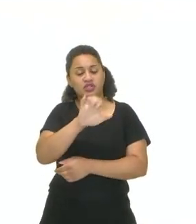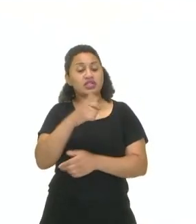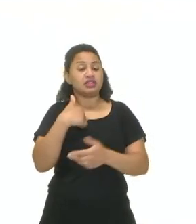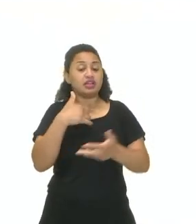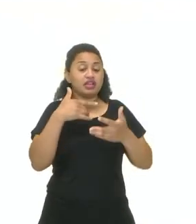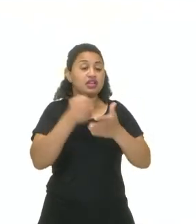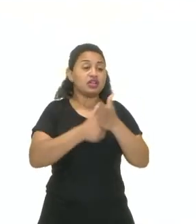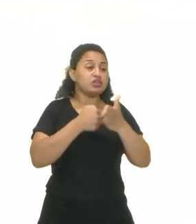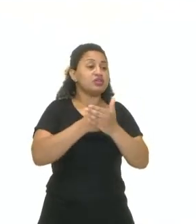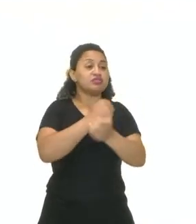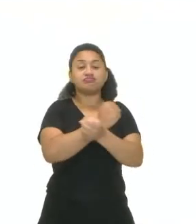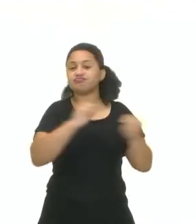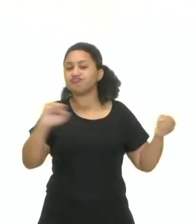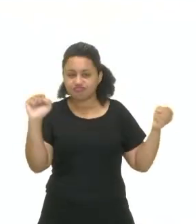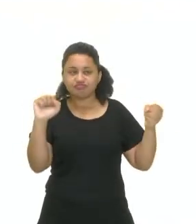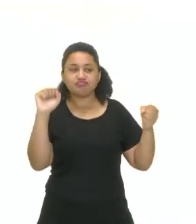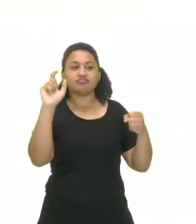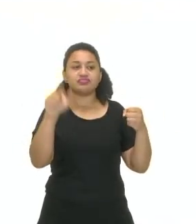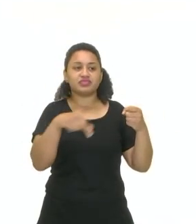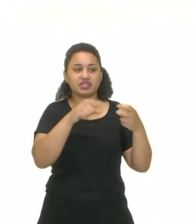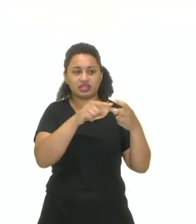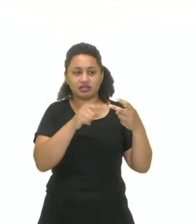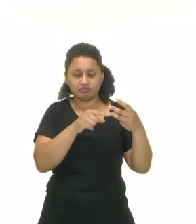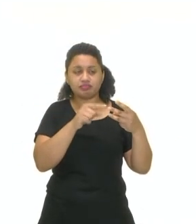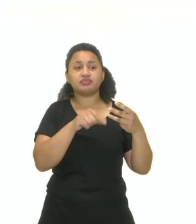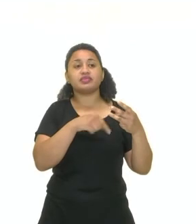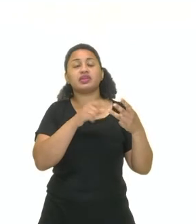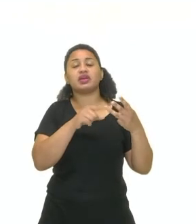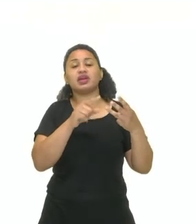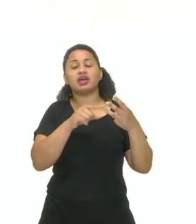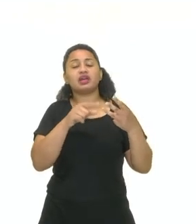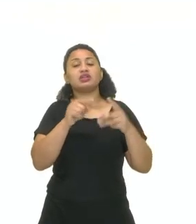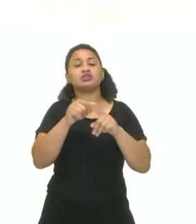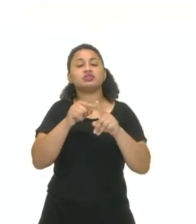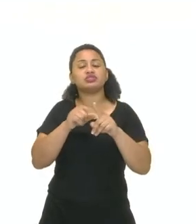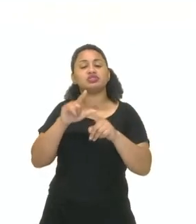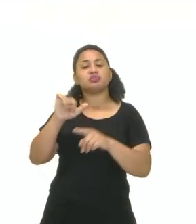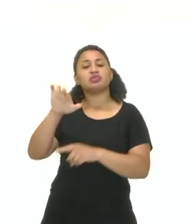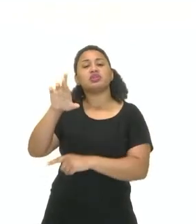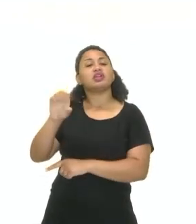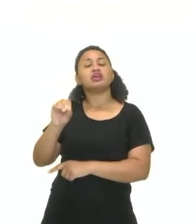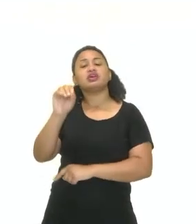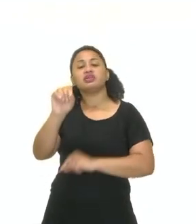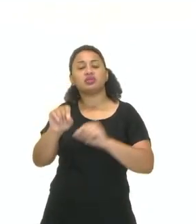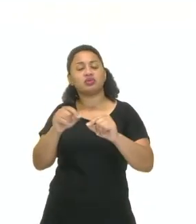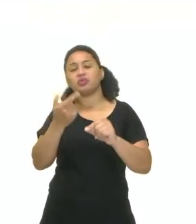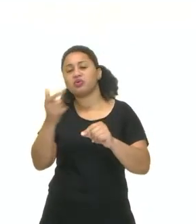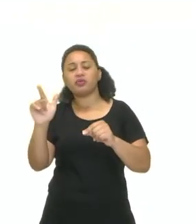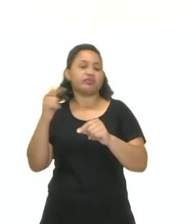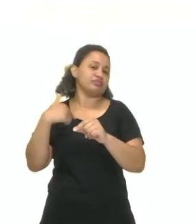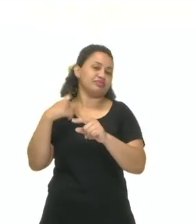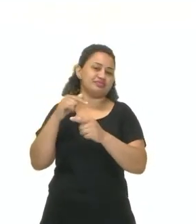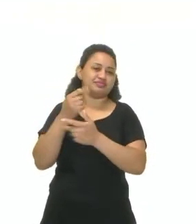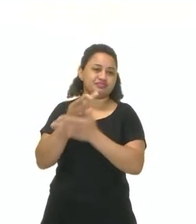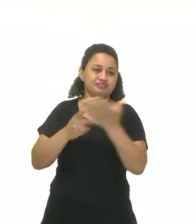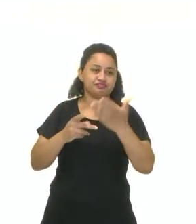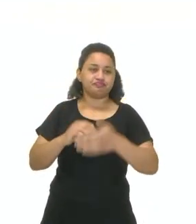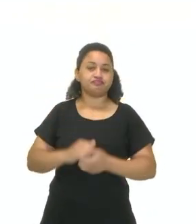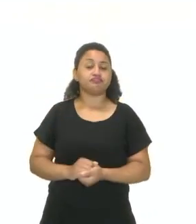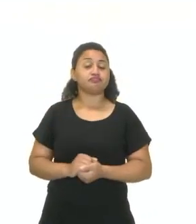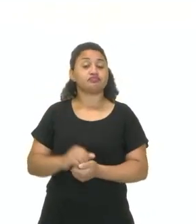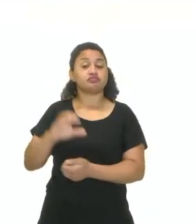a poesia lírica, com espumas flutuantes. O que foi o condorerismo, né? O